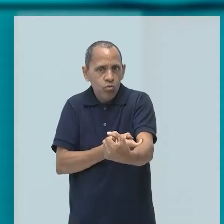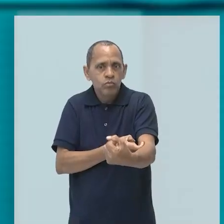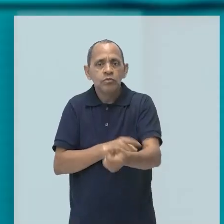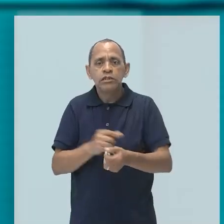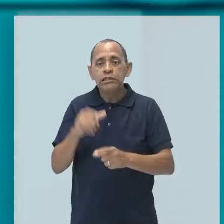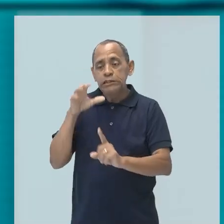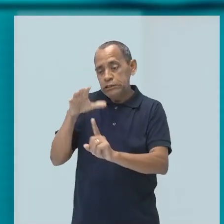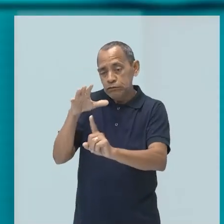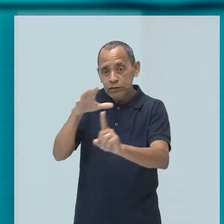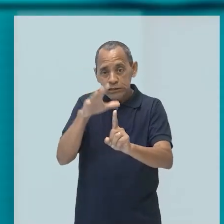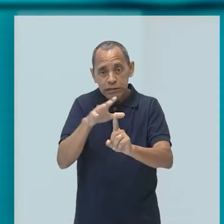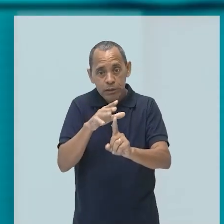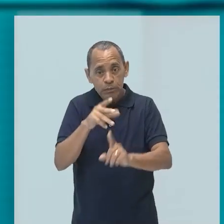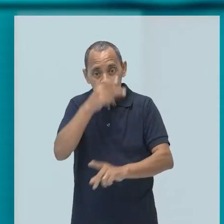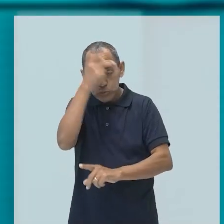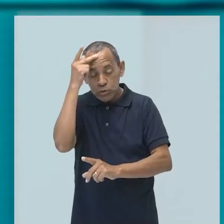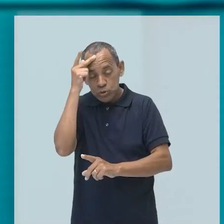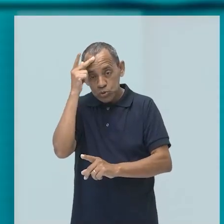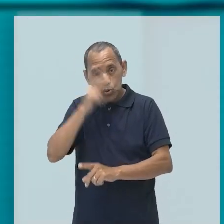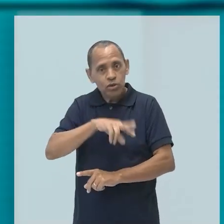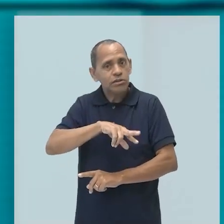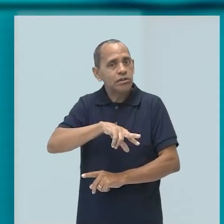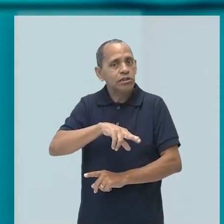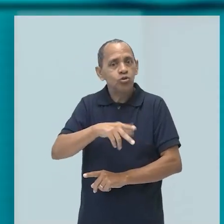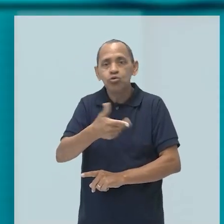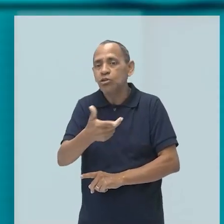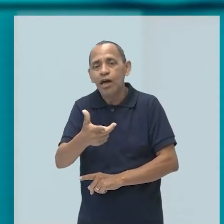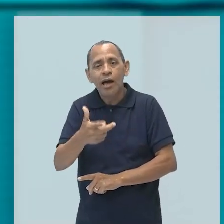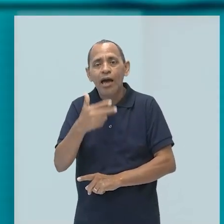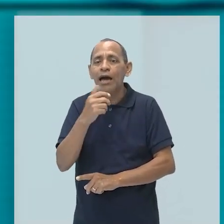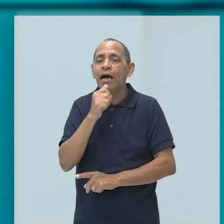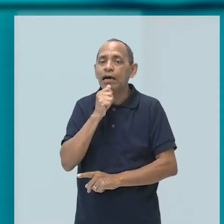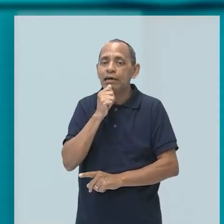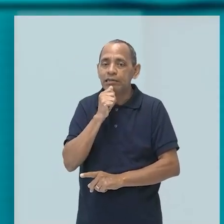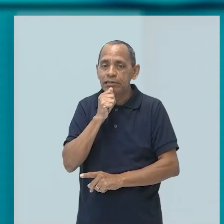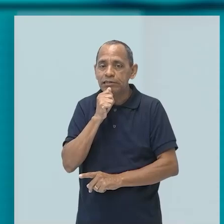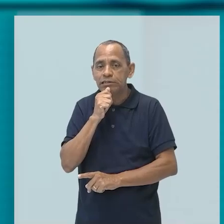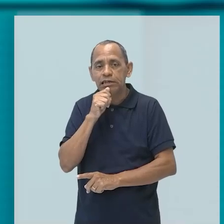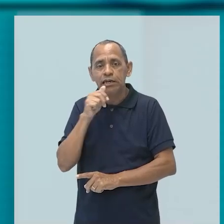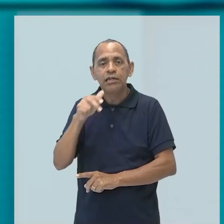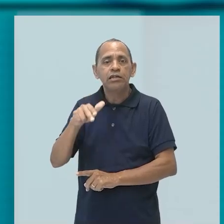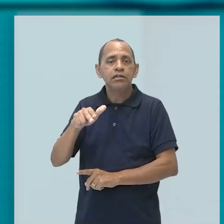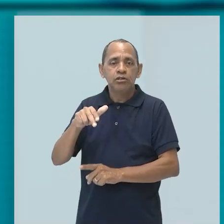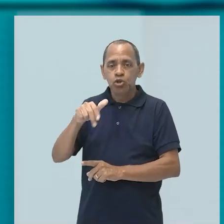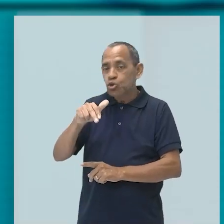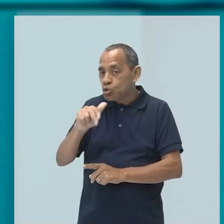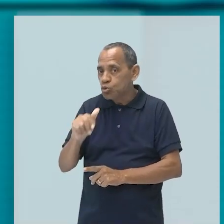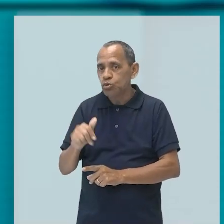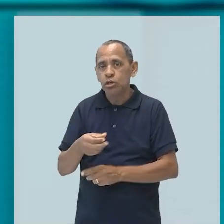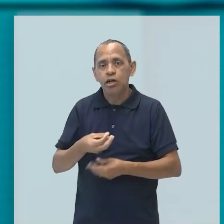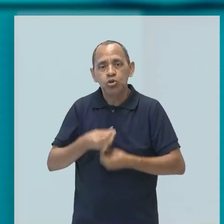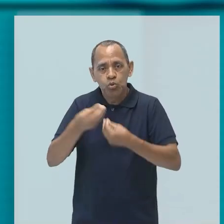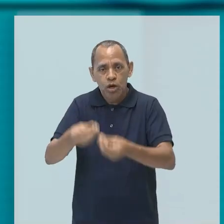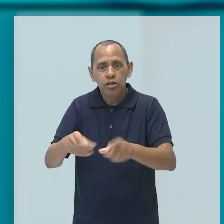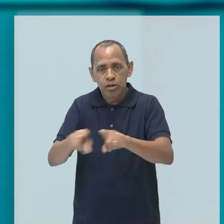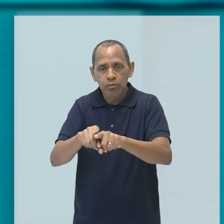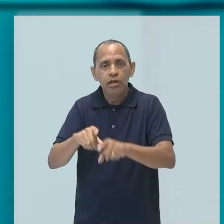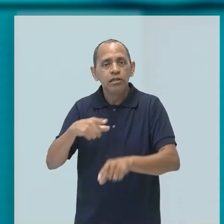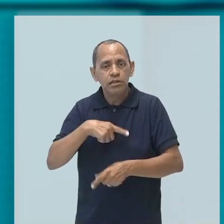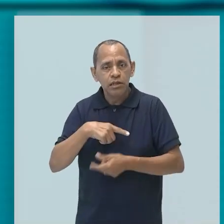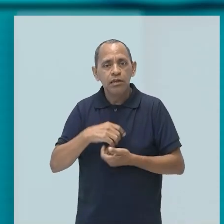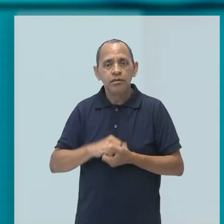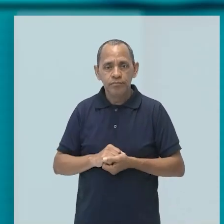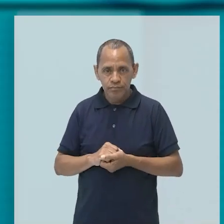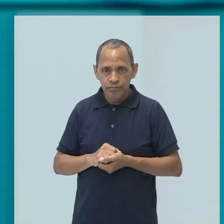é bom e que vá doar também. Então, observe que o texto procura incentivar, ele alcança isso de forma muito